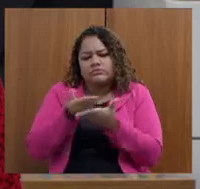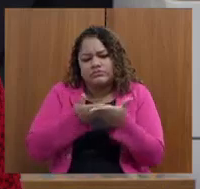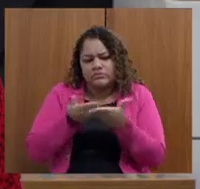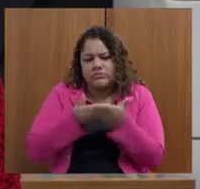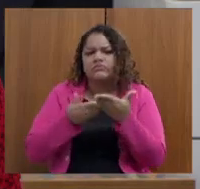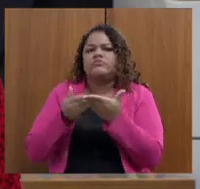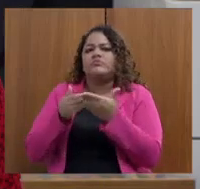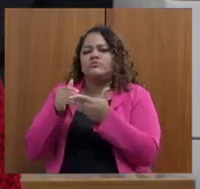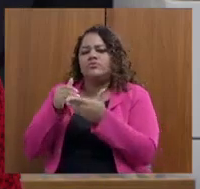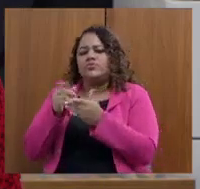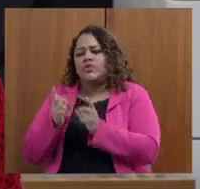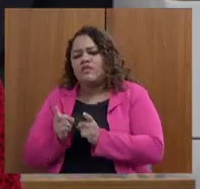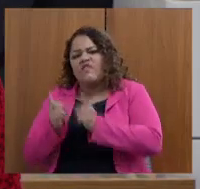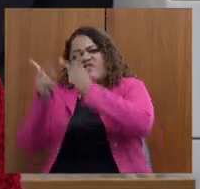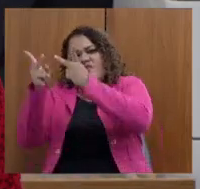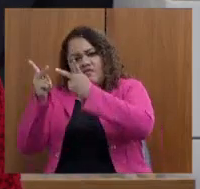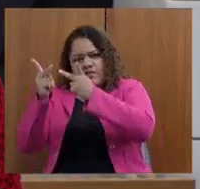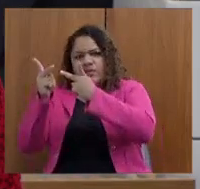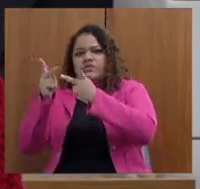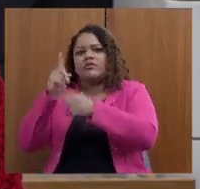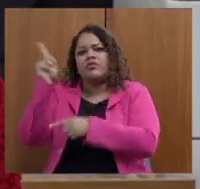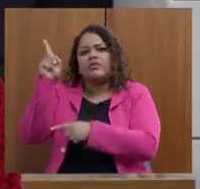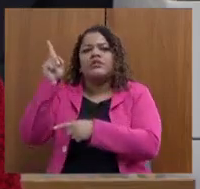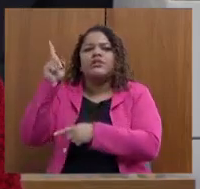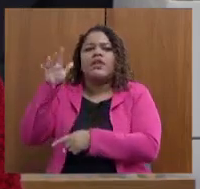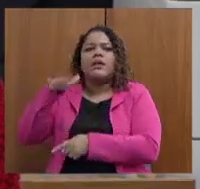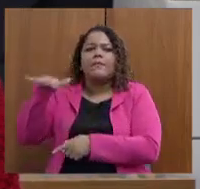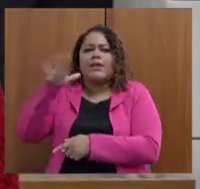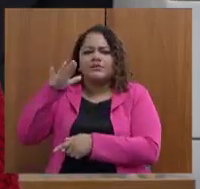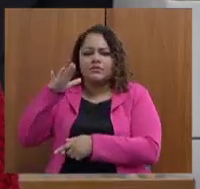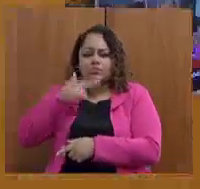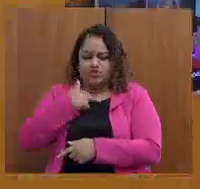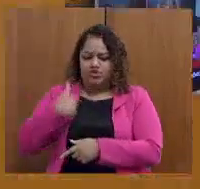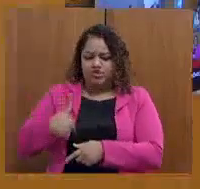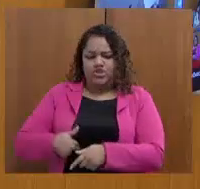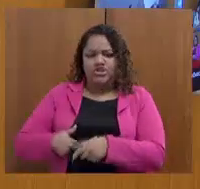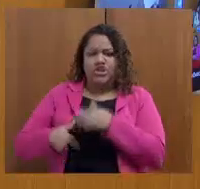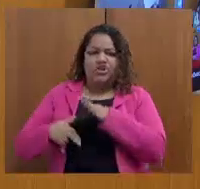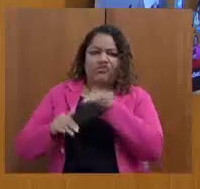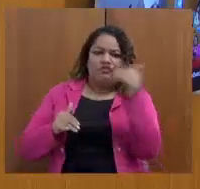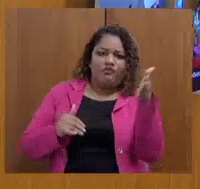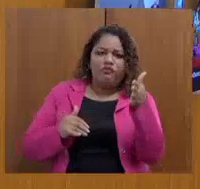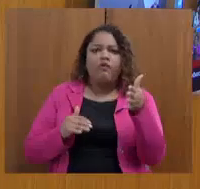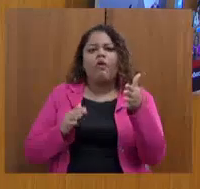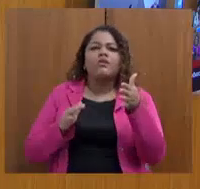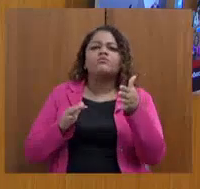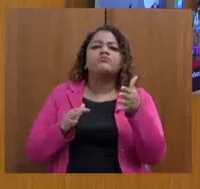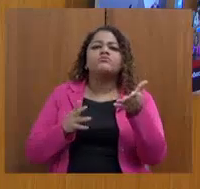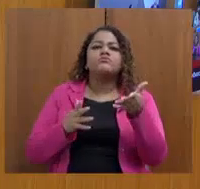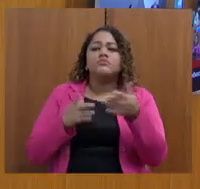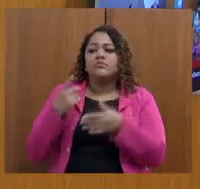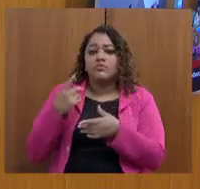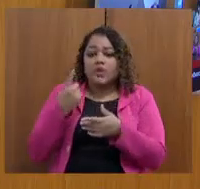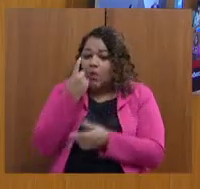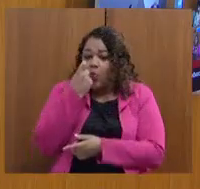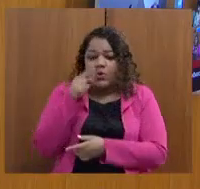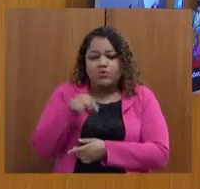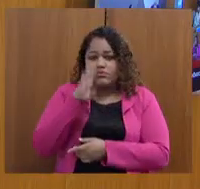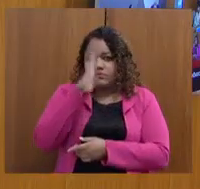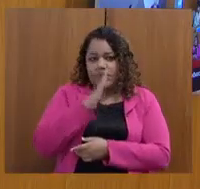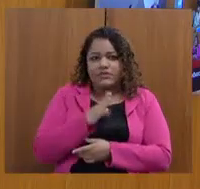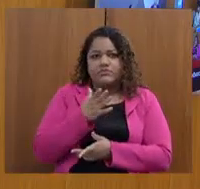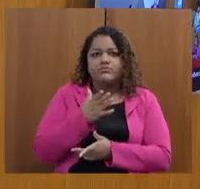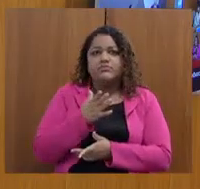é que a cor da gente vende né a sua participação acionária eu vou eu vou ter como resposta